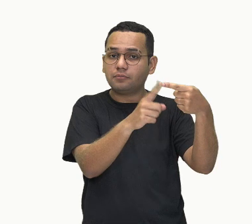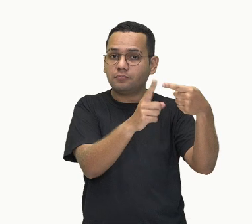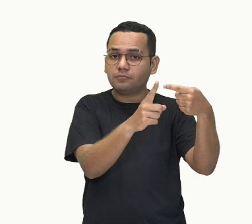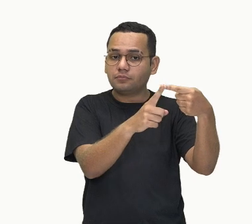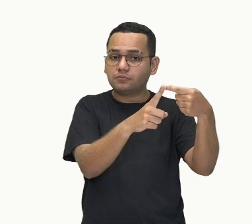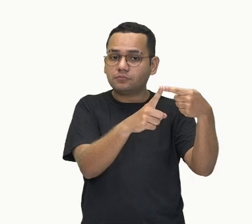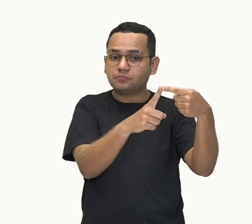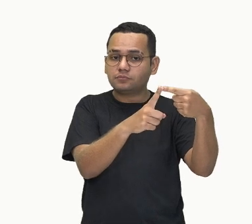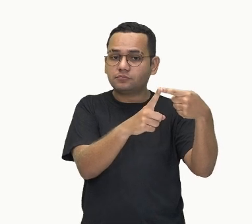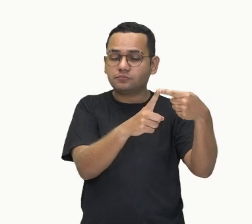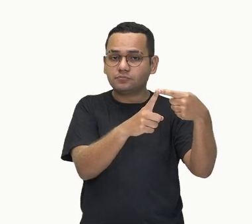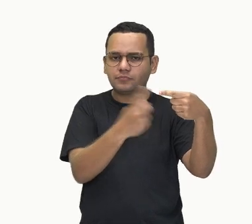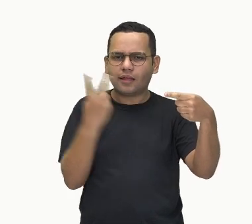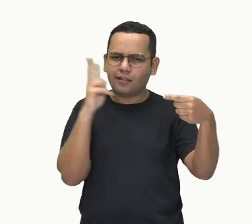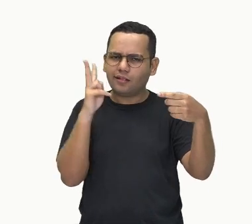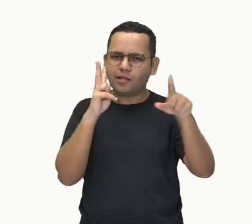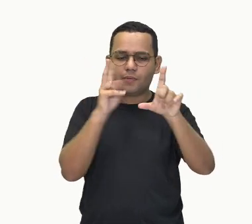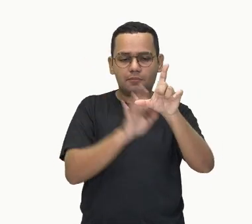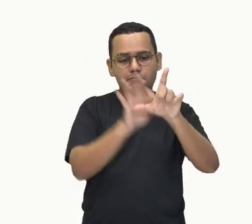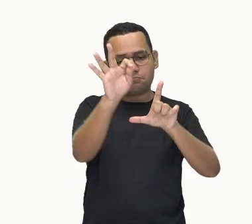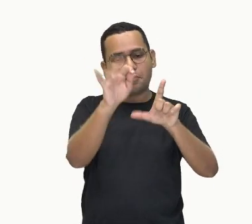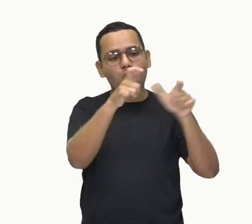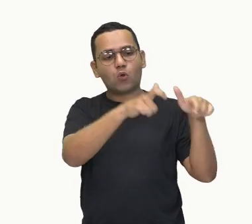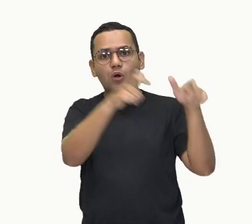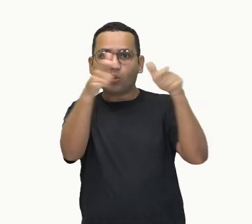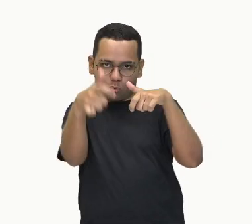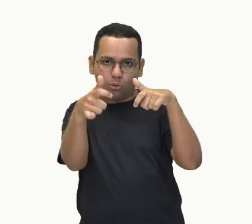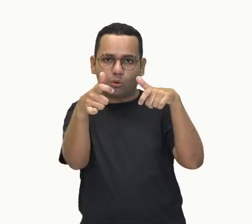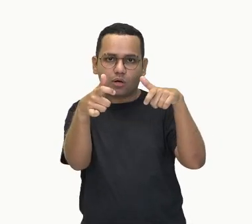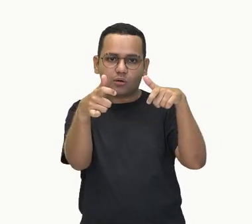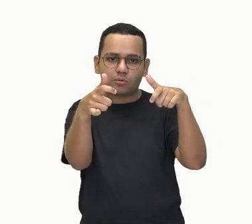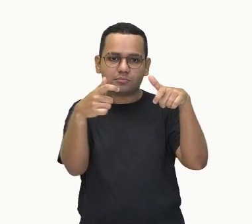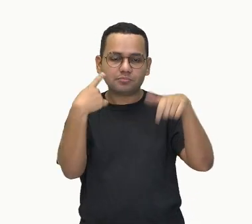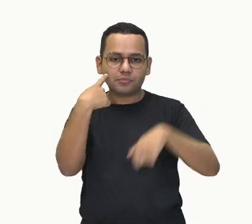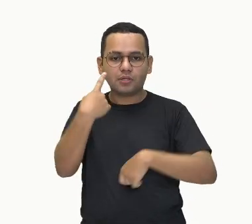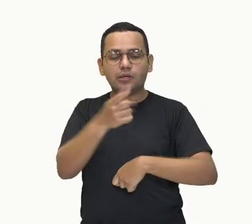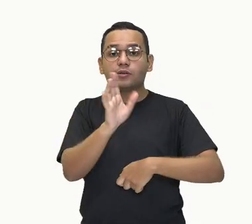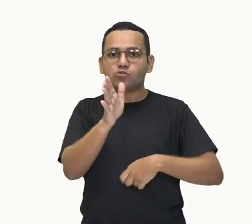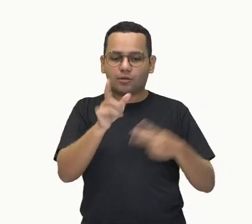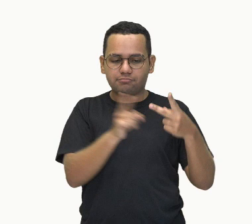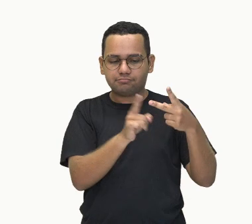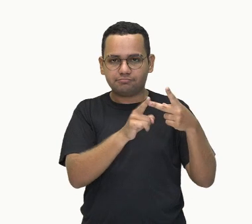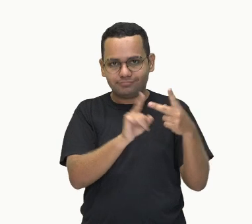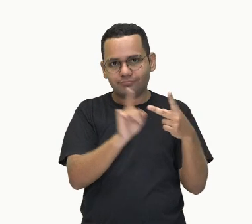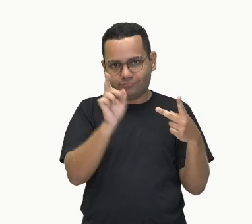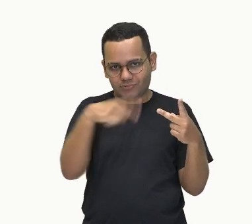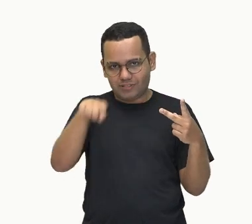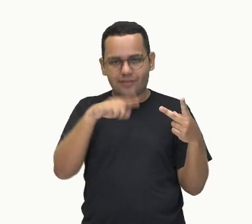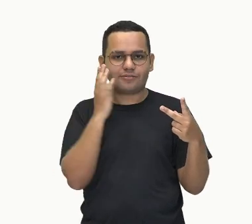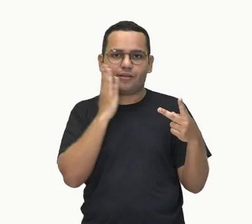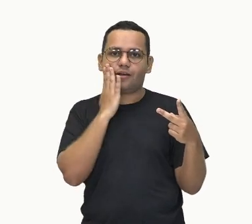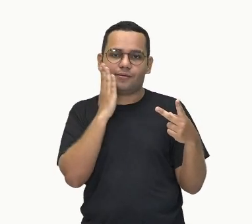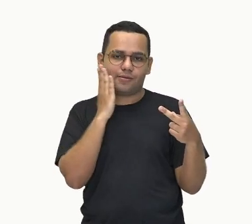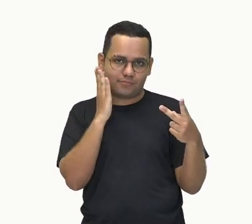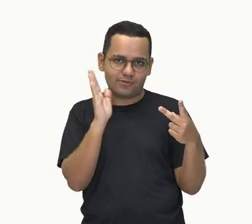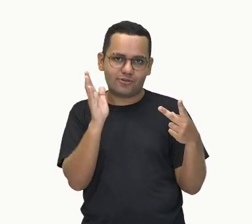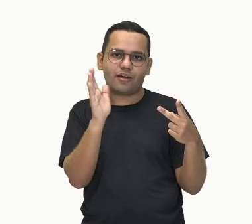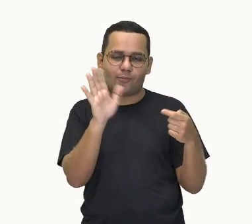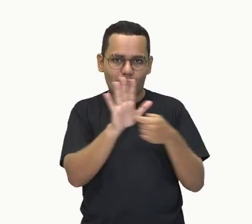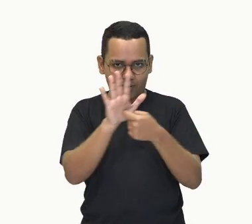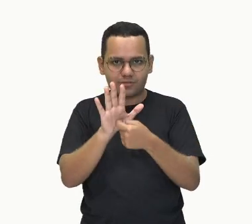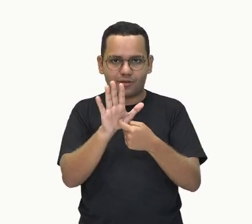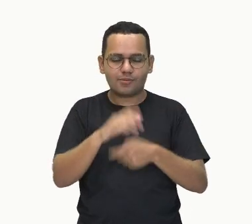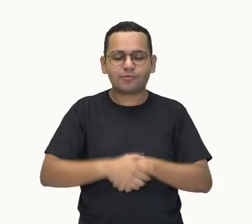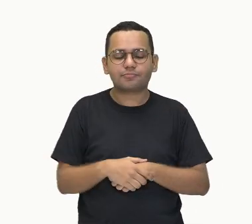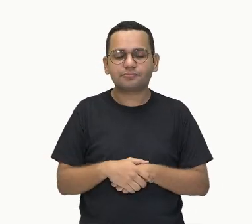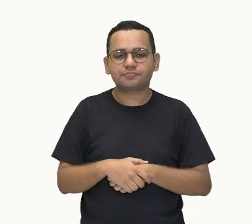A gente verificou aqui essa situação, né, da equação geral, tá? A partir da